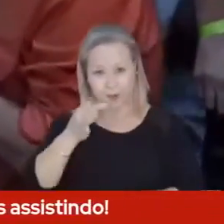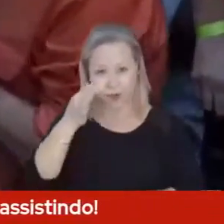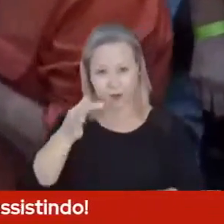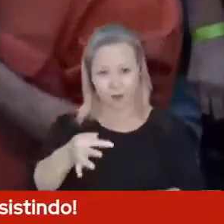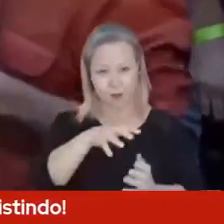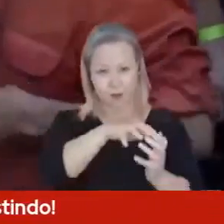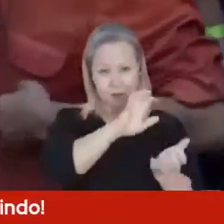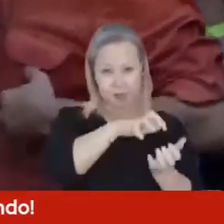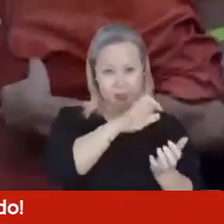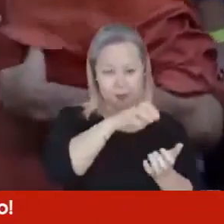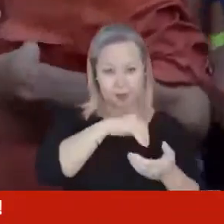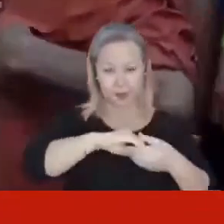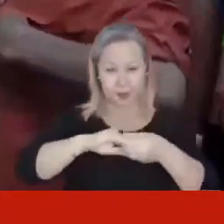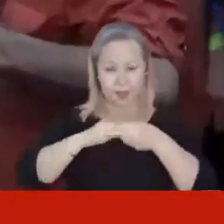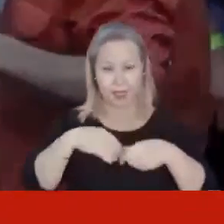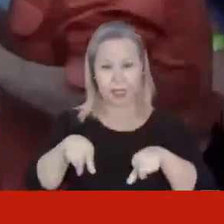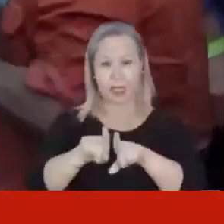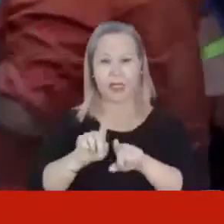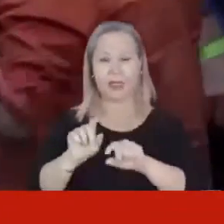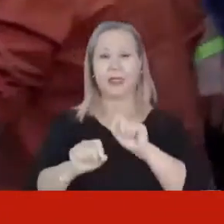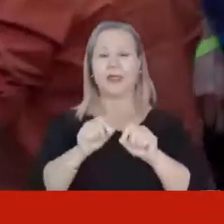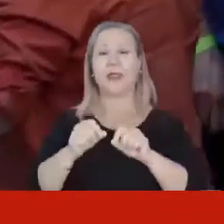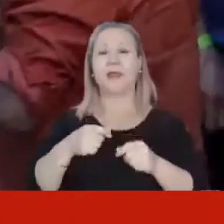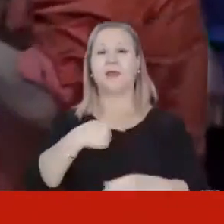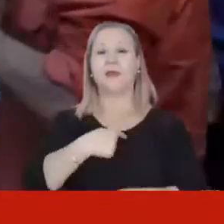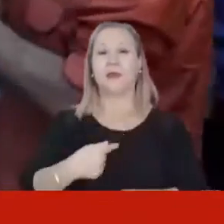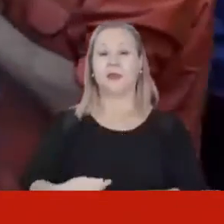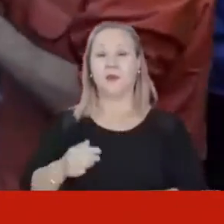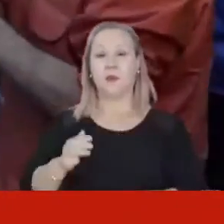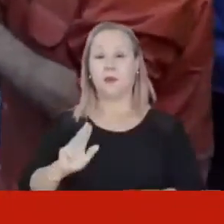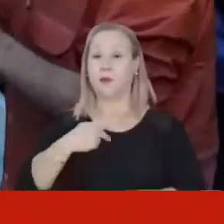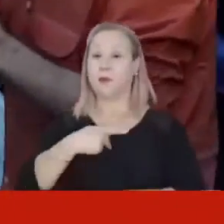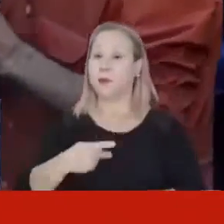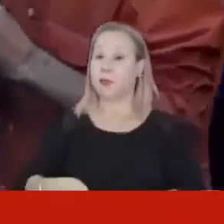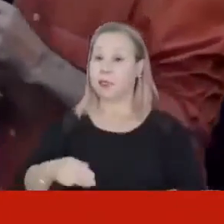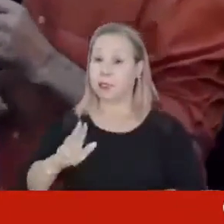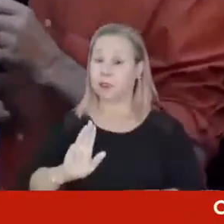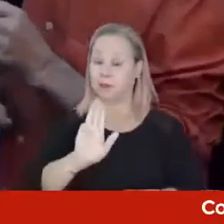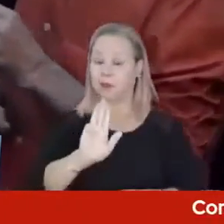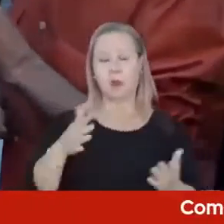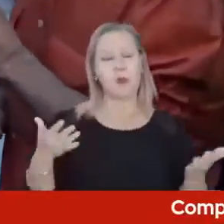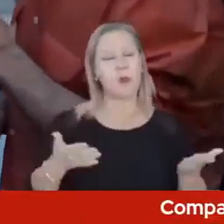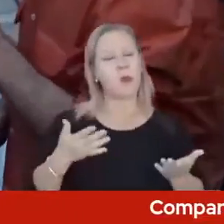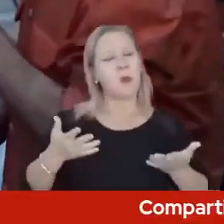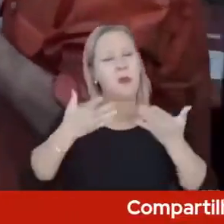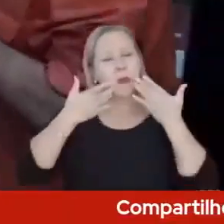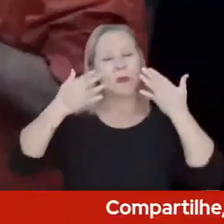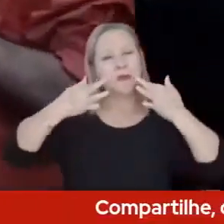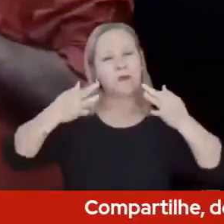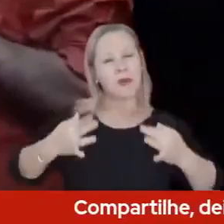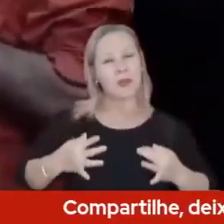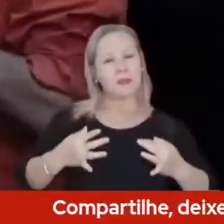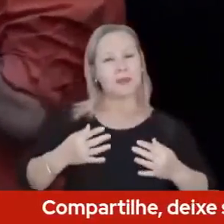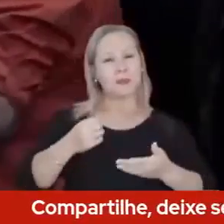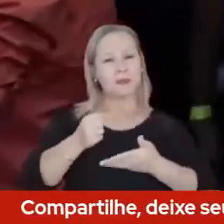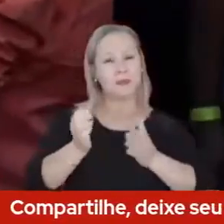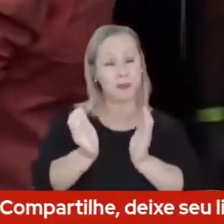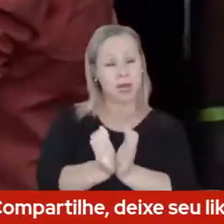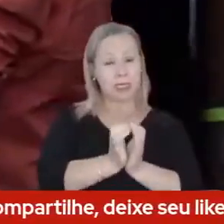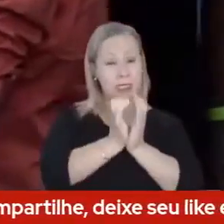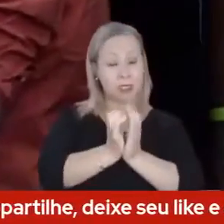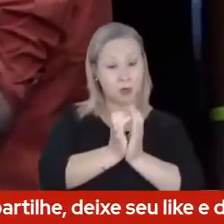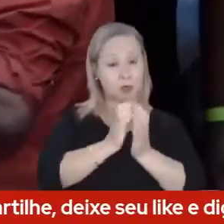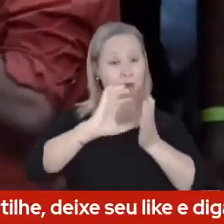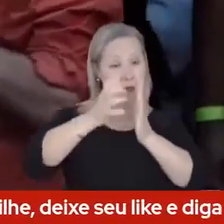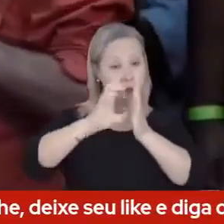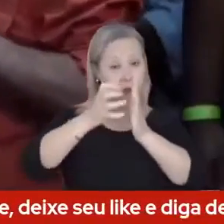o governador, presidente Lula. Hoje é um dia muito feliz para o Solidariedade. Estamos aqui hoje,